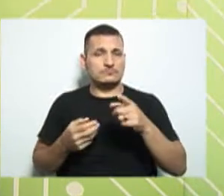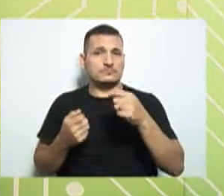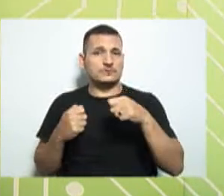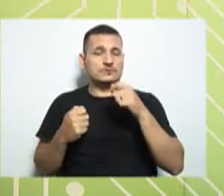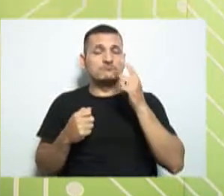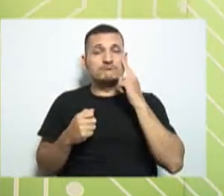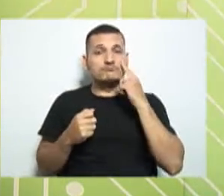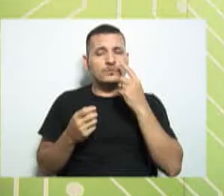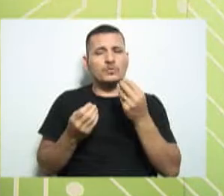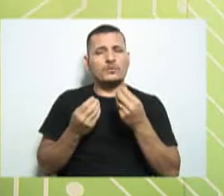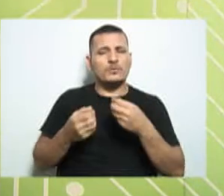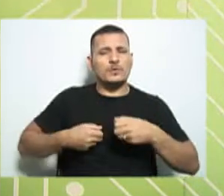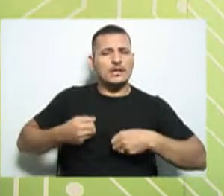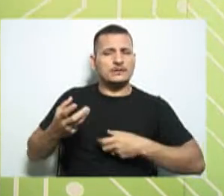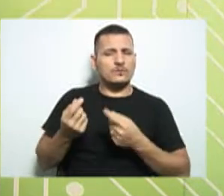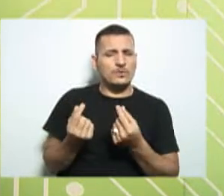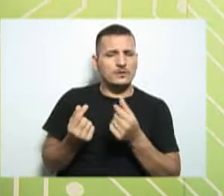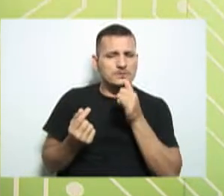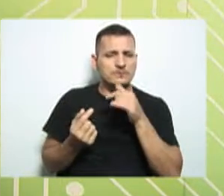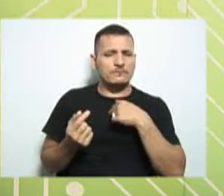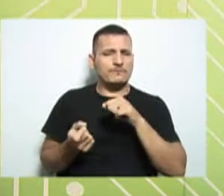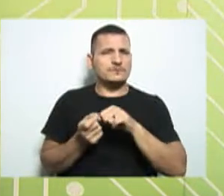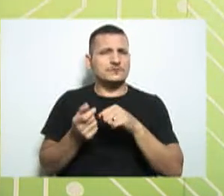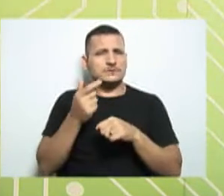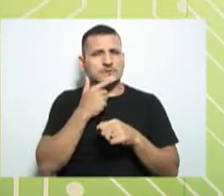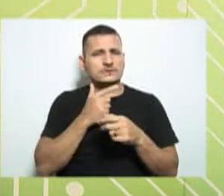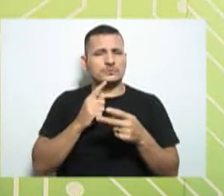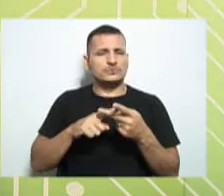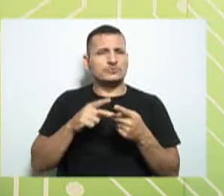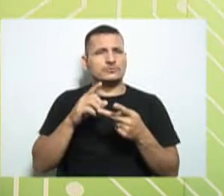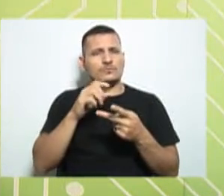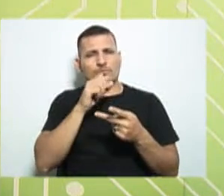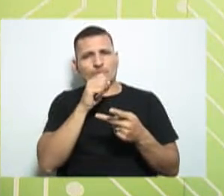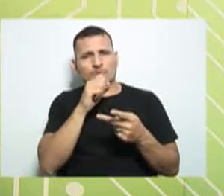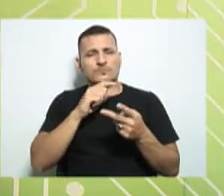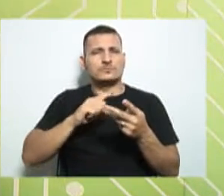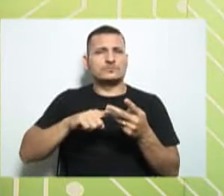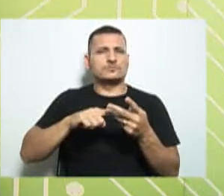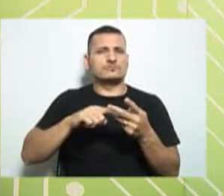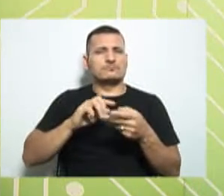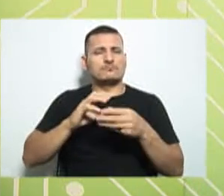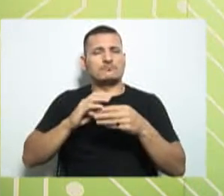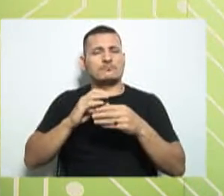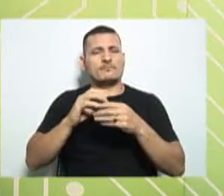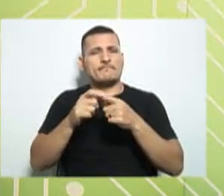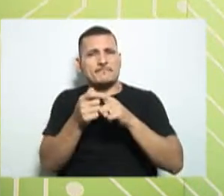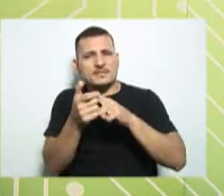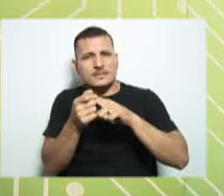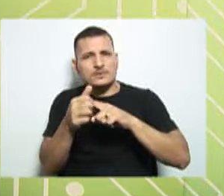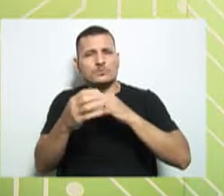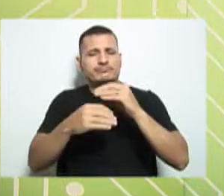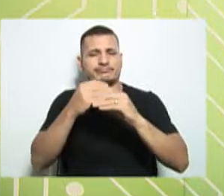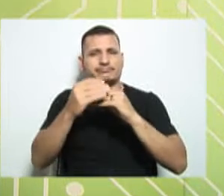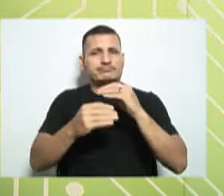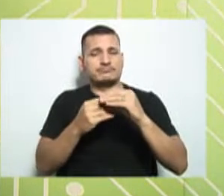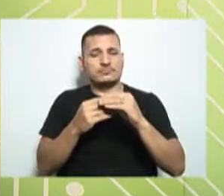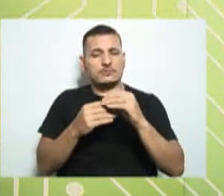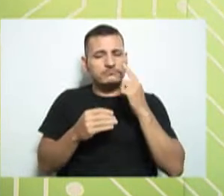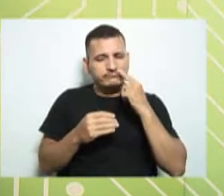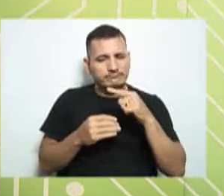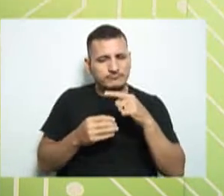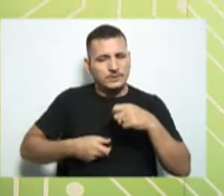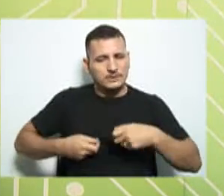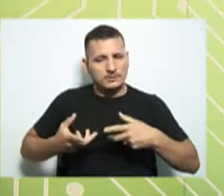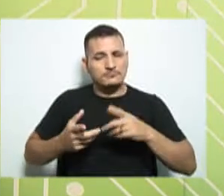produção de um queijo, ou de um din-din, ou de uma pamonha, mas tentar diferenciar eles para vocês cobrarem um valor um pouquinho